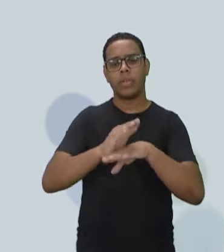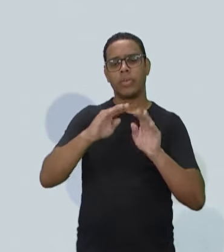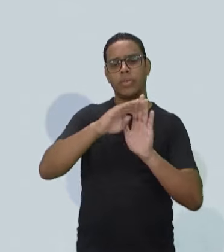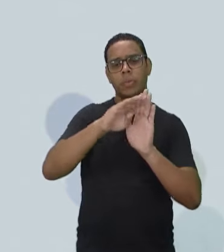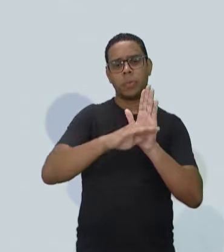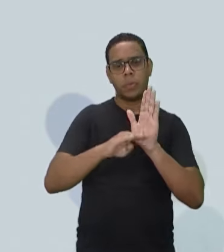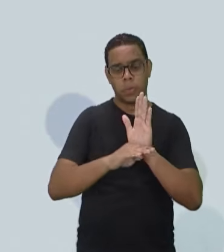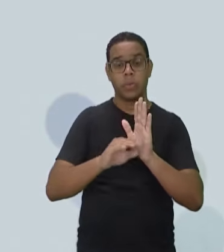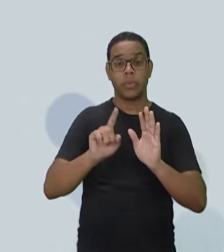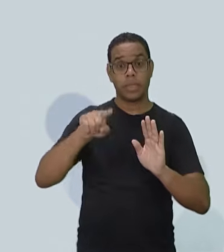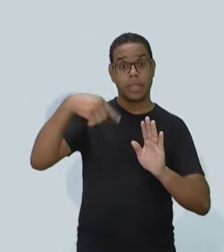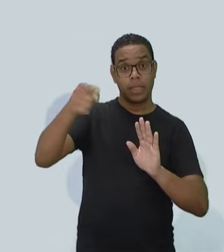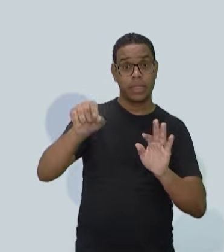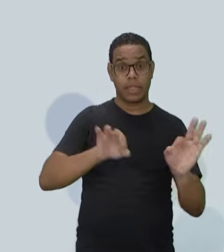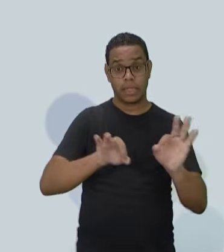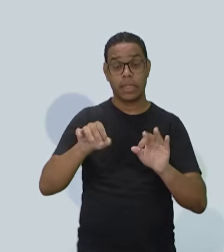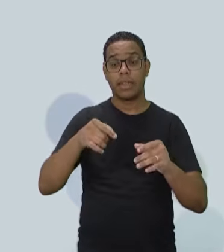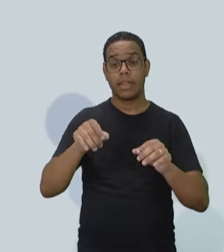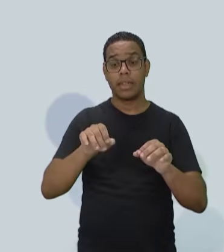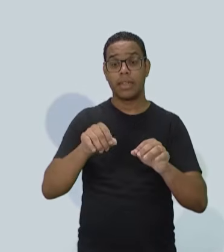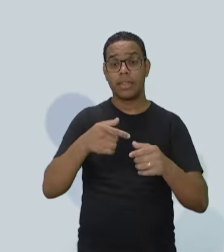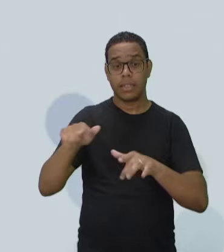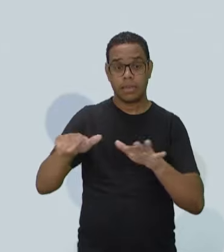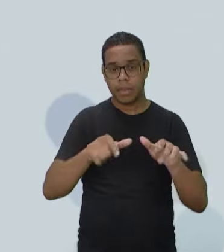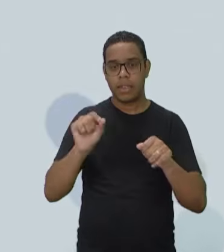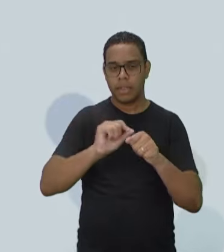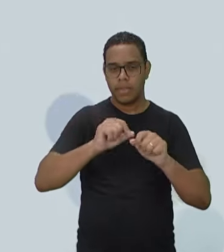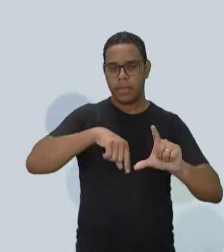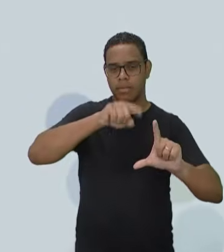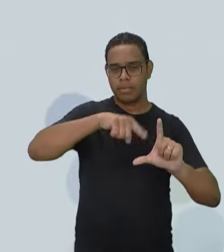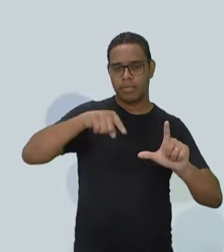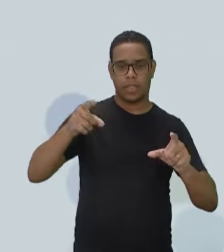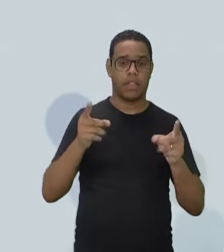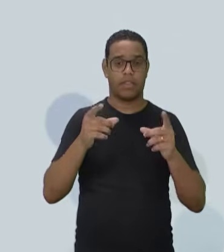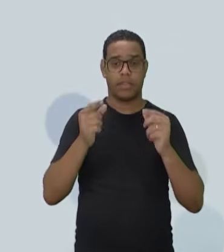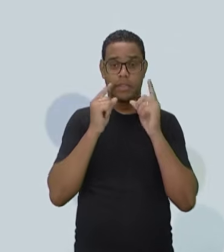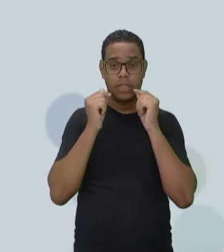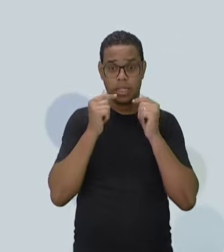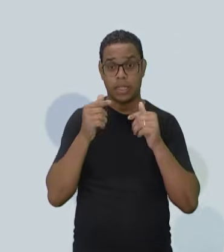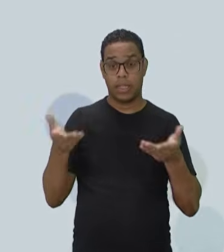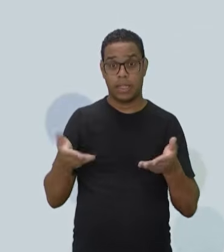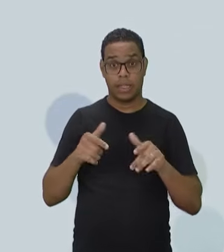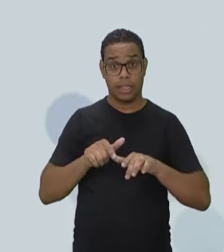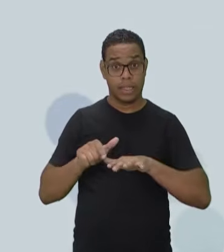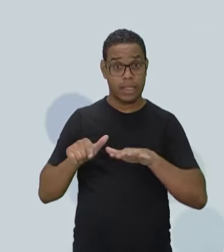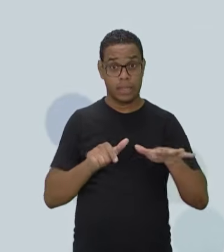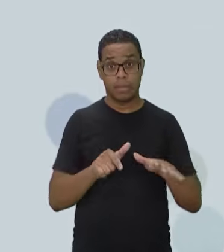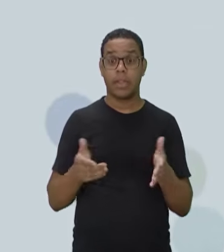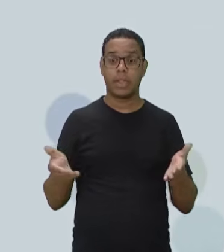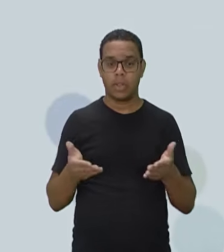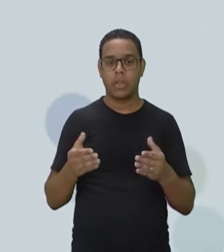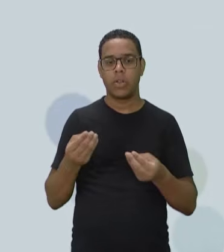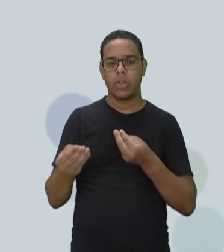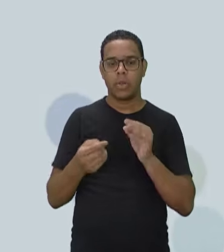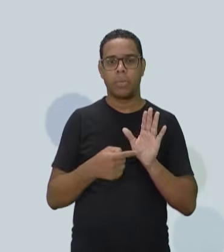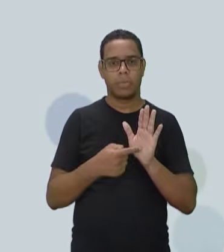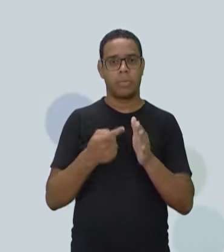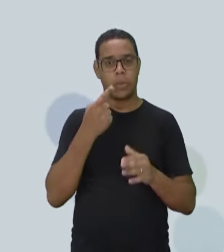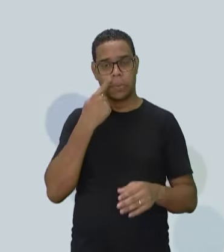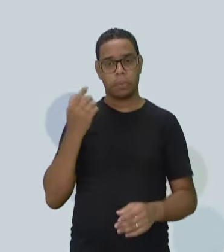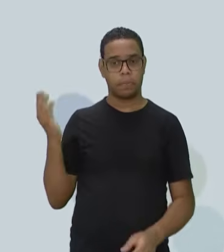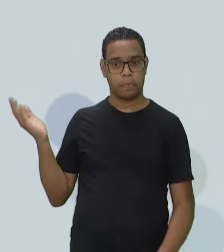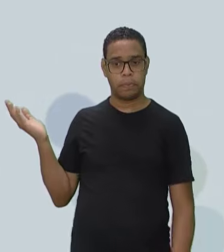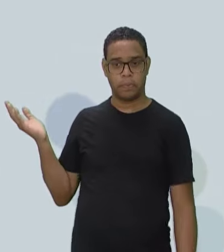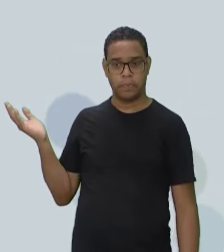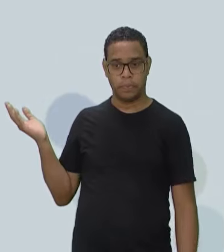da semana seguinte, ela elaborou o gráfico das vendas de bombons dessa semana, como apresentado